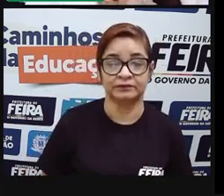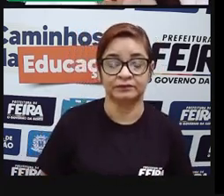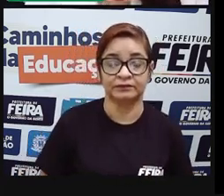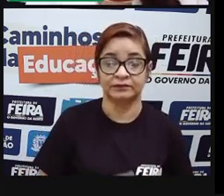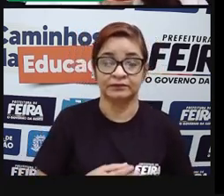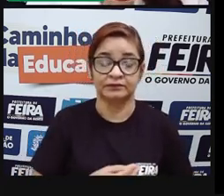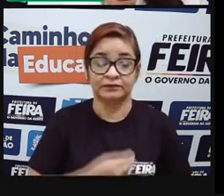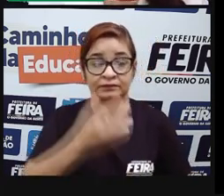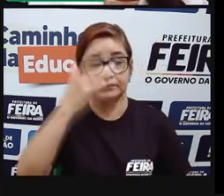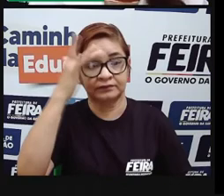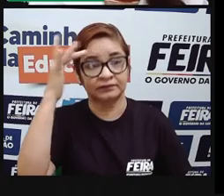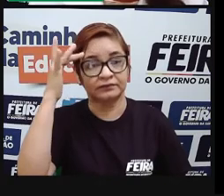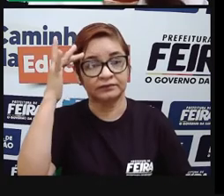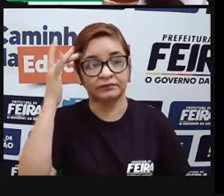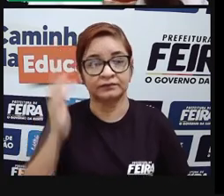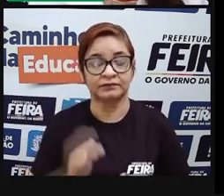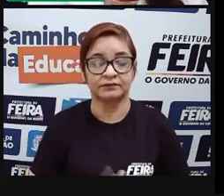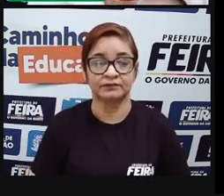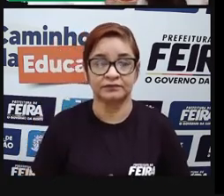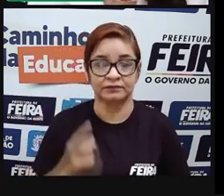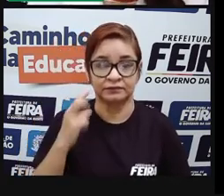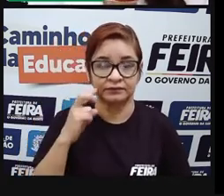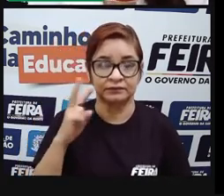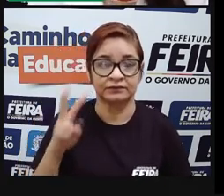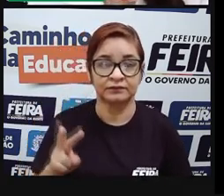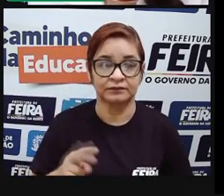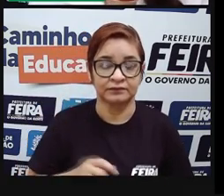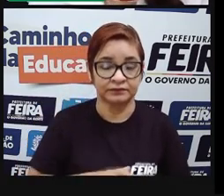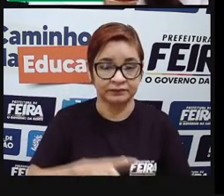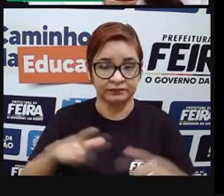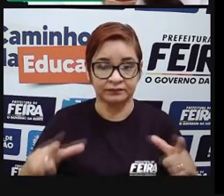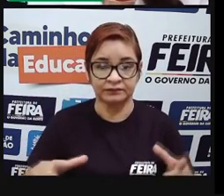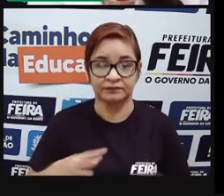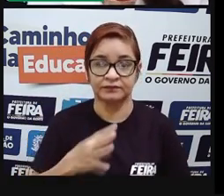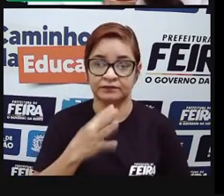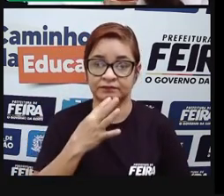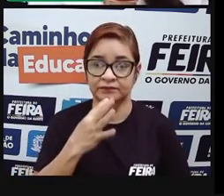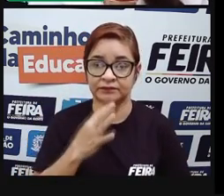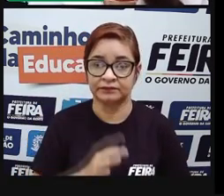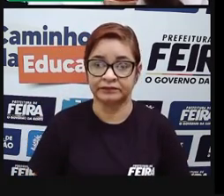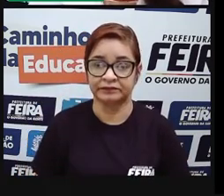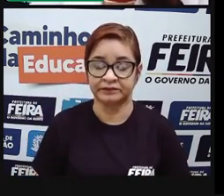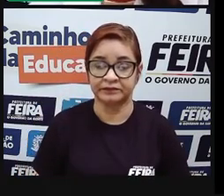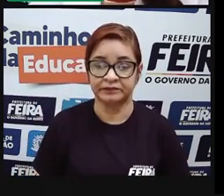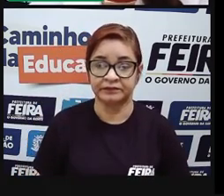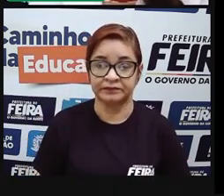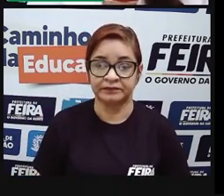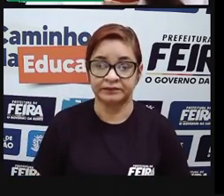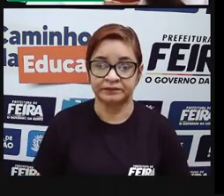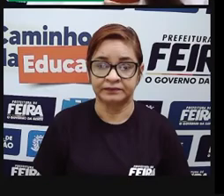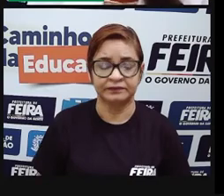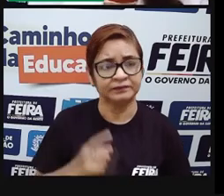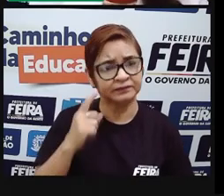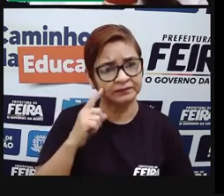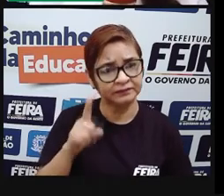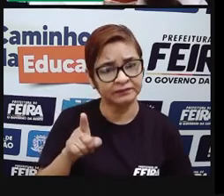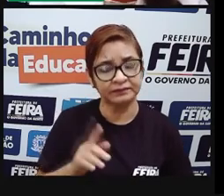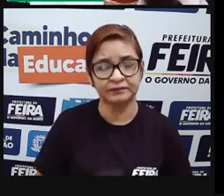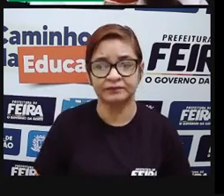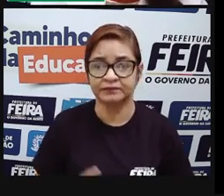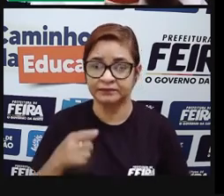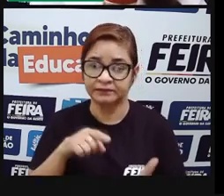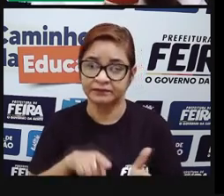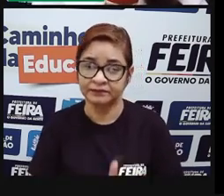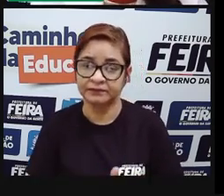estar utilizando essa referência para ampliar essa aula tá bom aí aqui eu trago uma